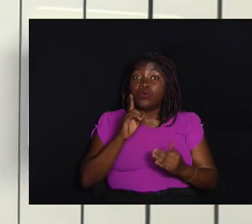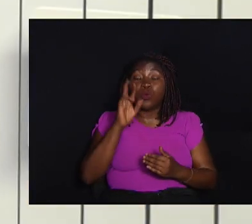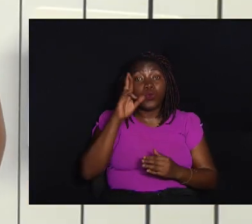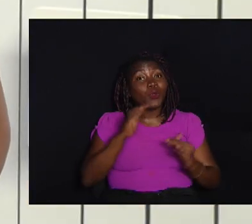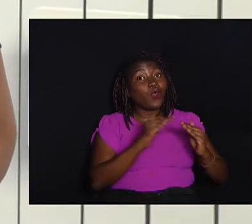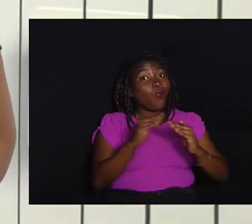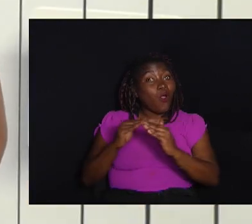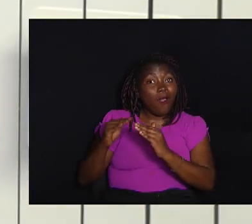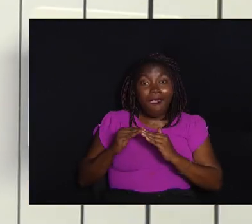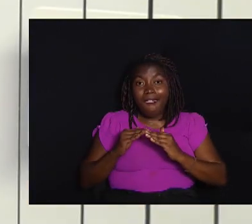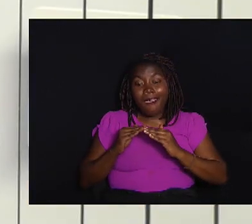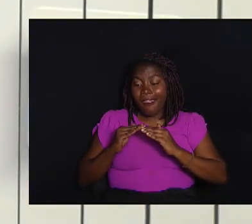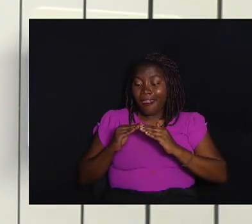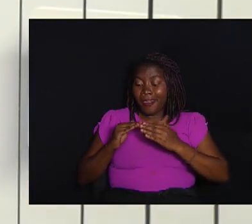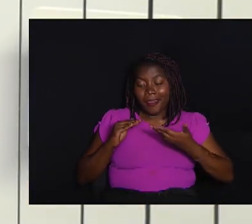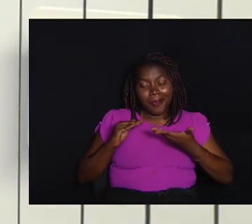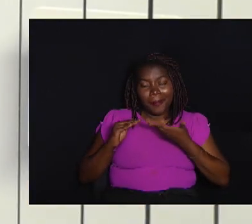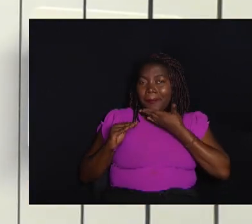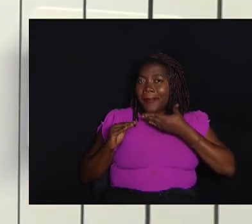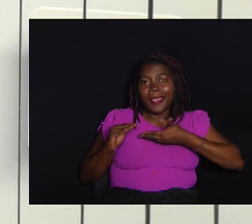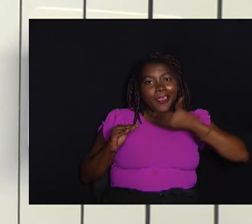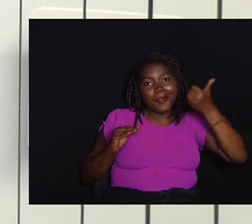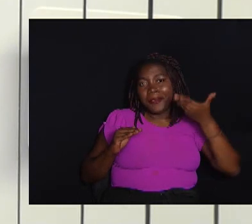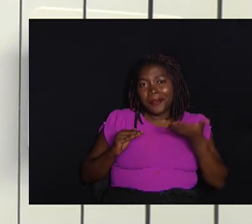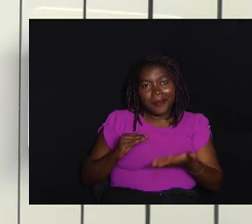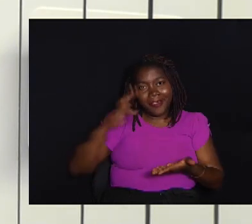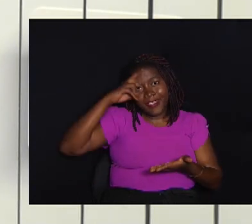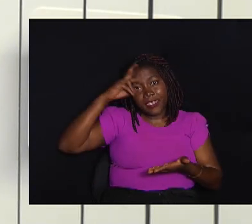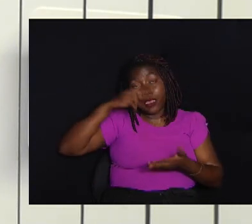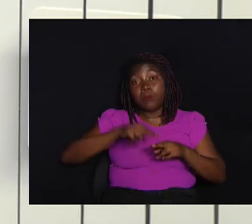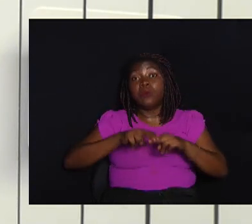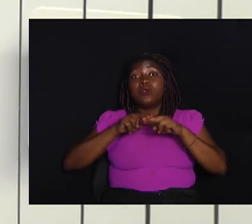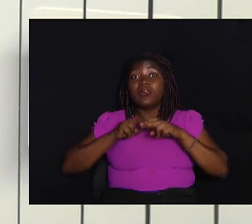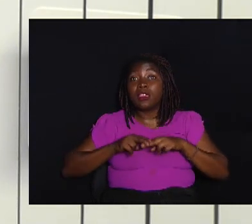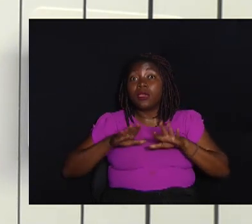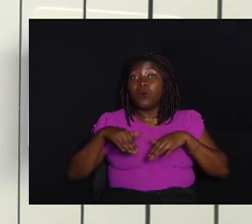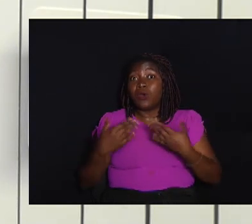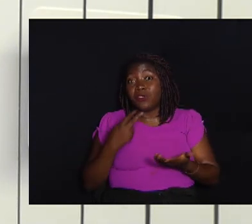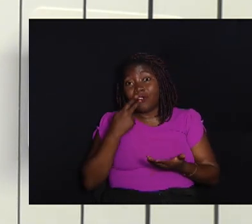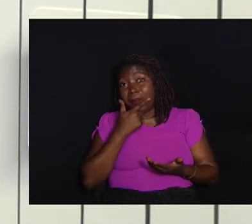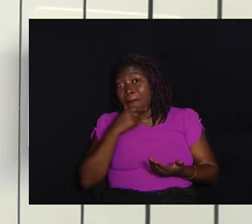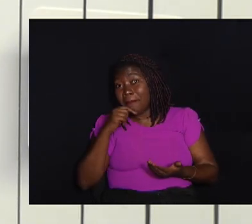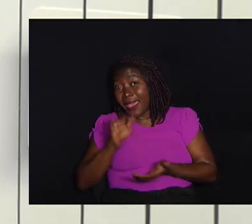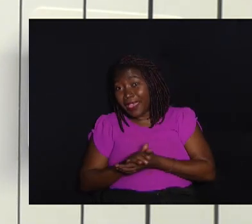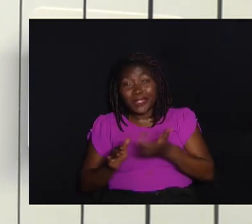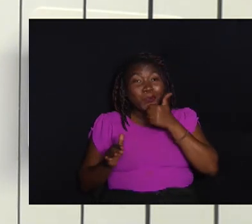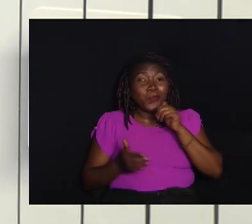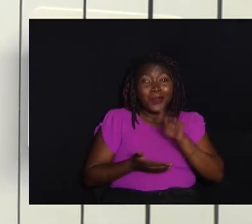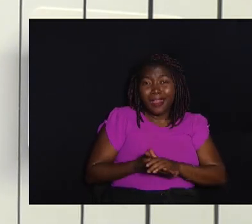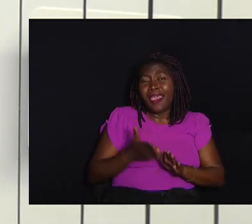conciliação seria o melhor nesse caso, até porque quando se fala em marido e mulher, somos adultos,